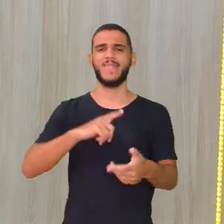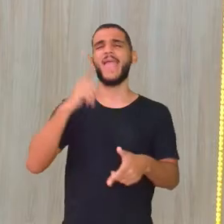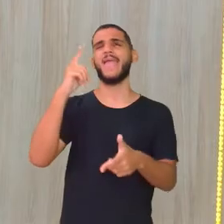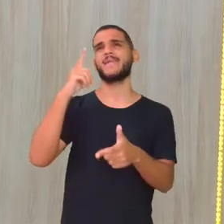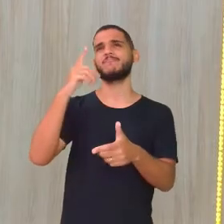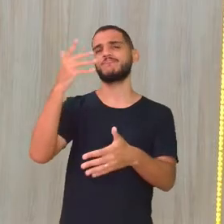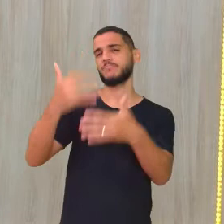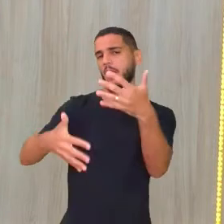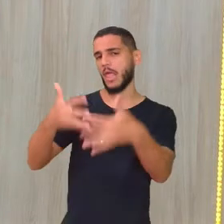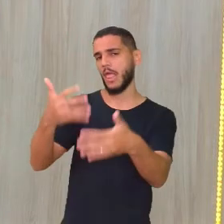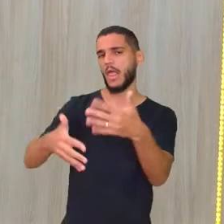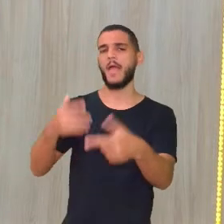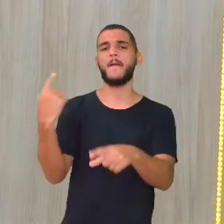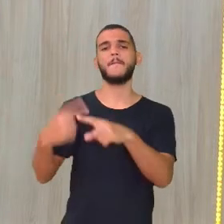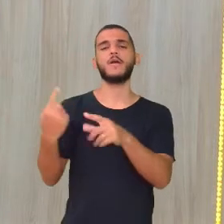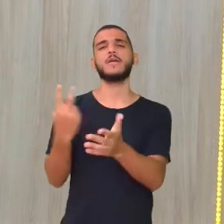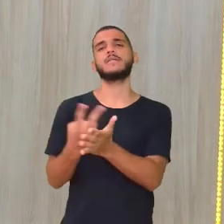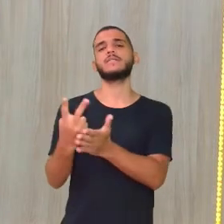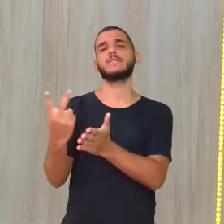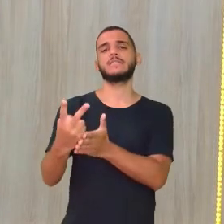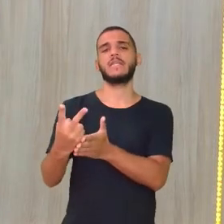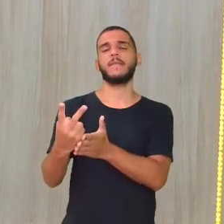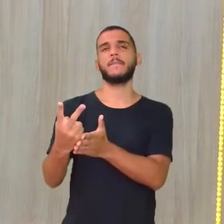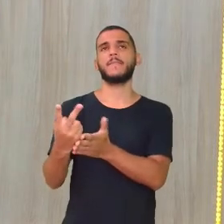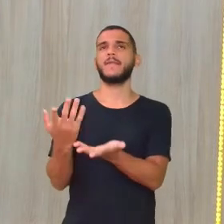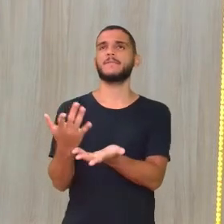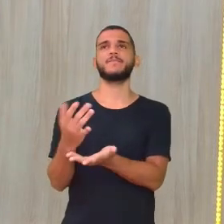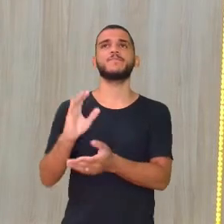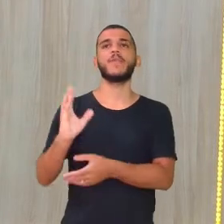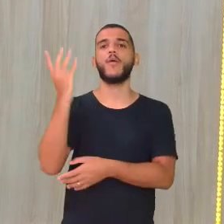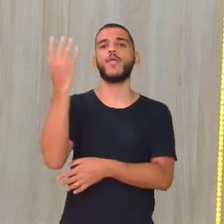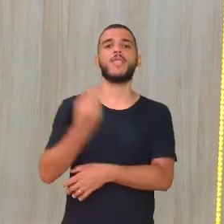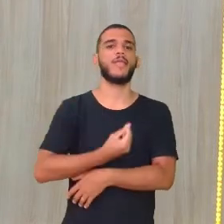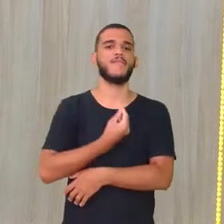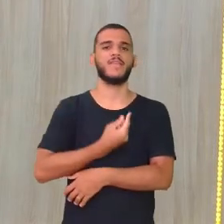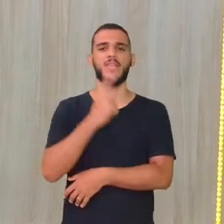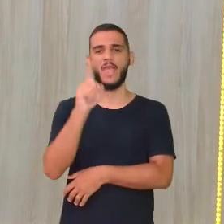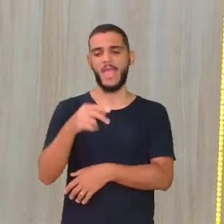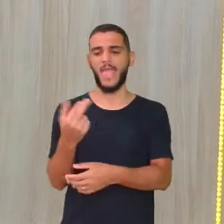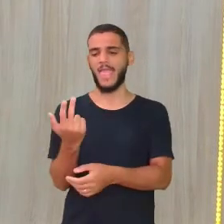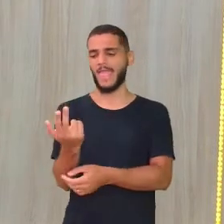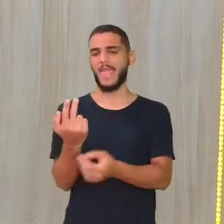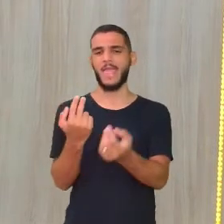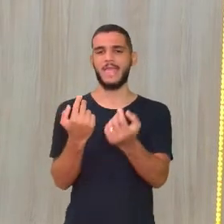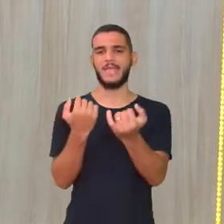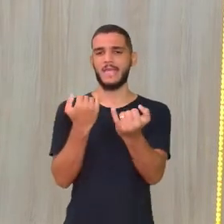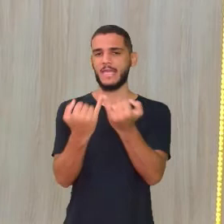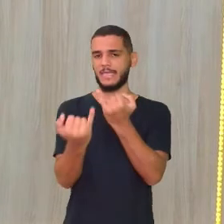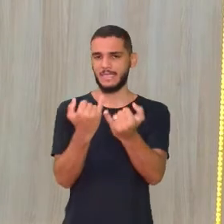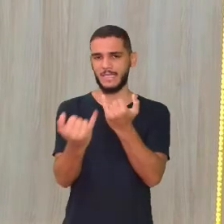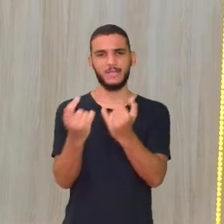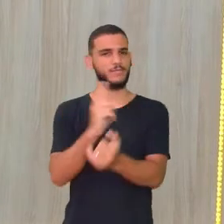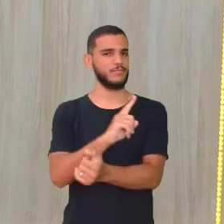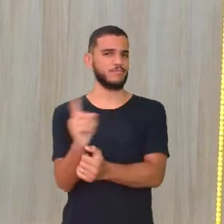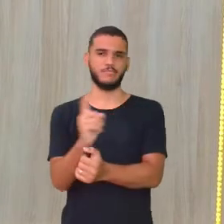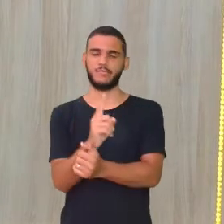porque tudo que acontece na vida, ela não é idêntica. Nem irmãos gêmeos, embora sejam idênticos, que a gente chama,